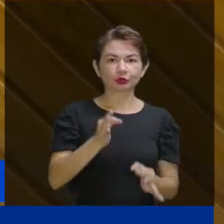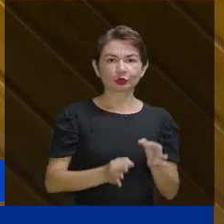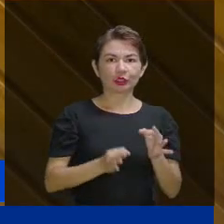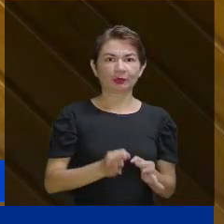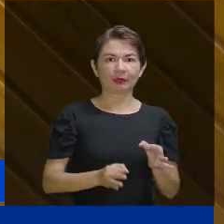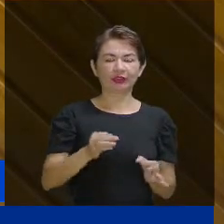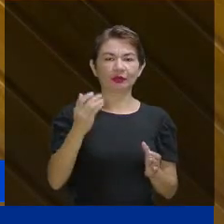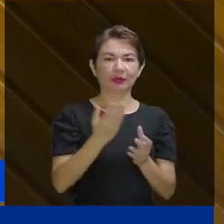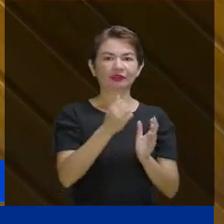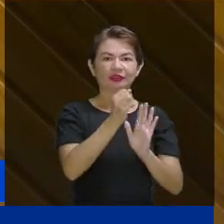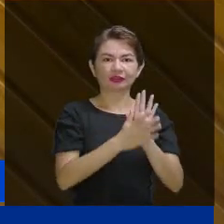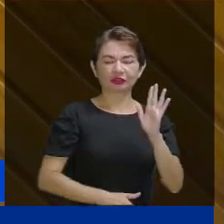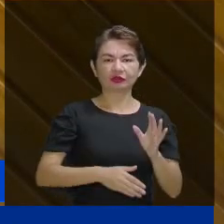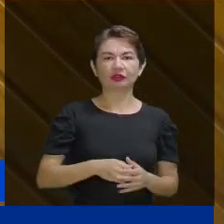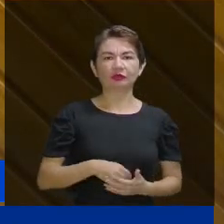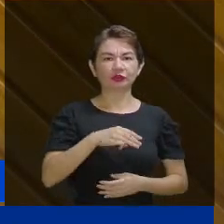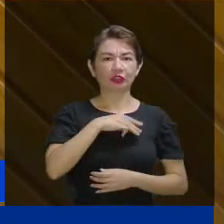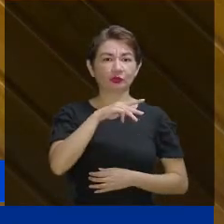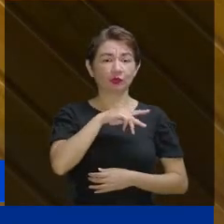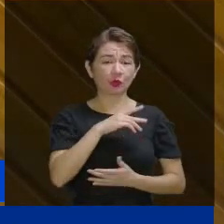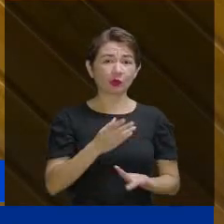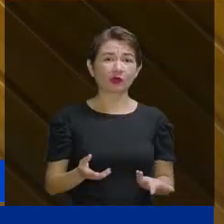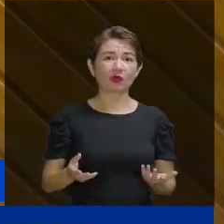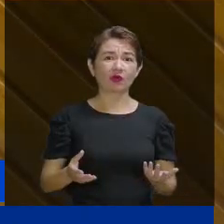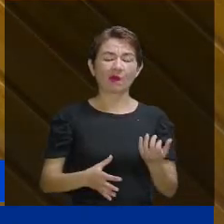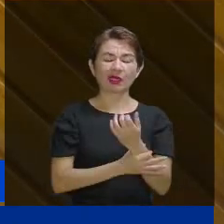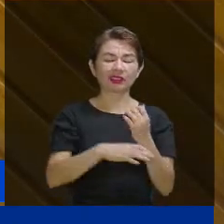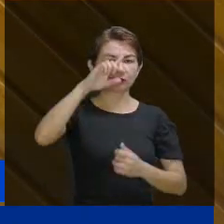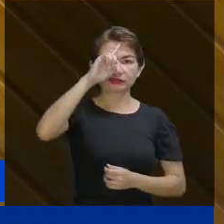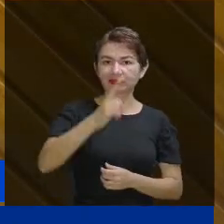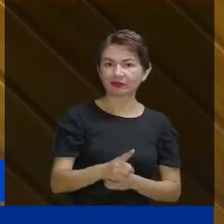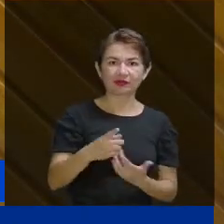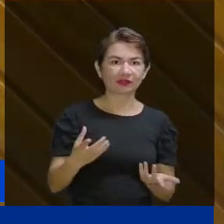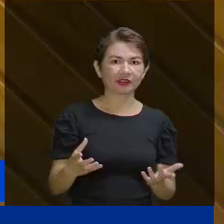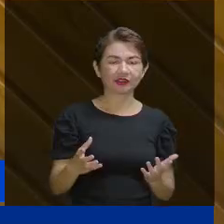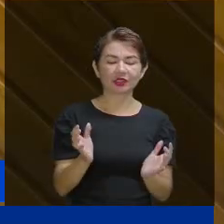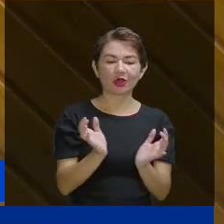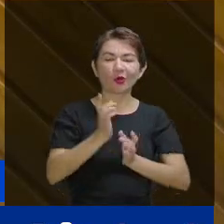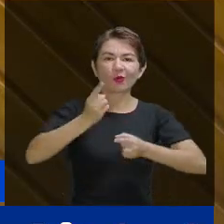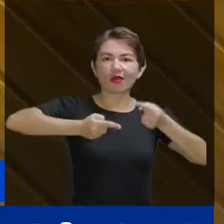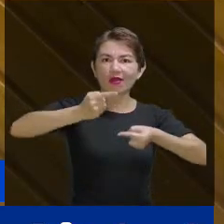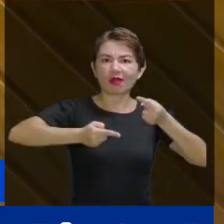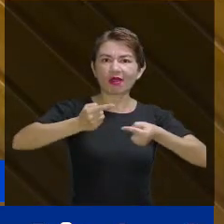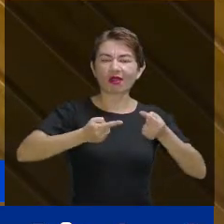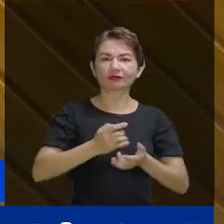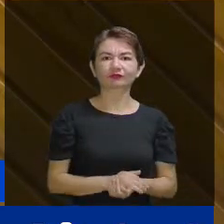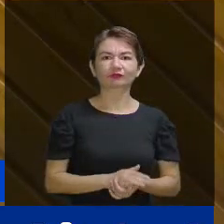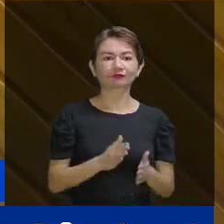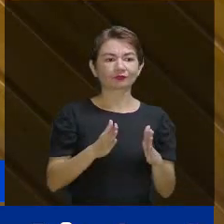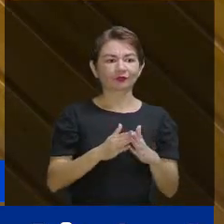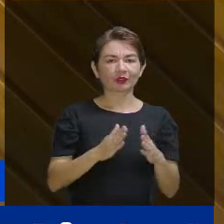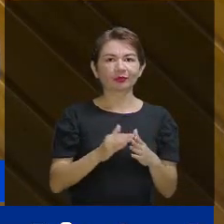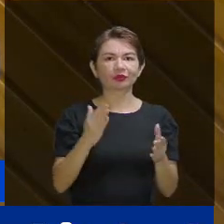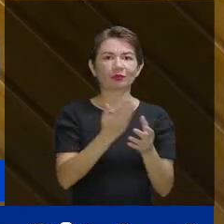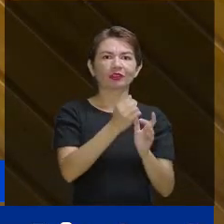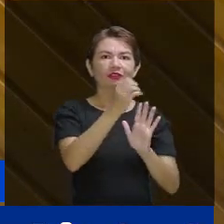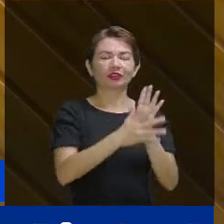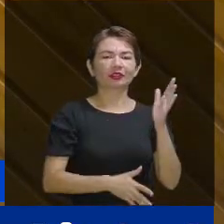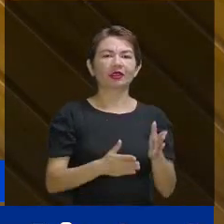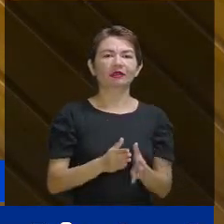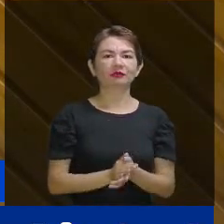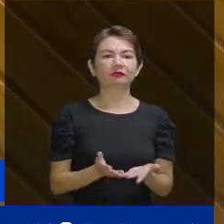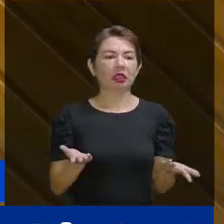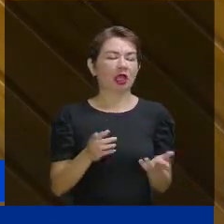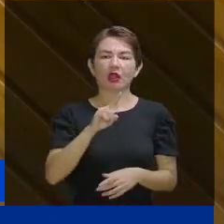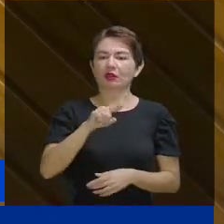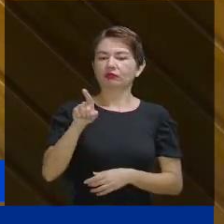Ministério Público e julgasse o mérito do mandado de segurança, a coligação, que sequer contrarrazoou esses embargos de declaração, poderia vir no processo e